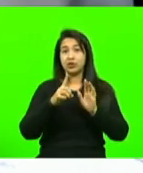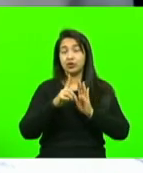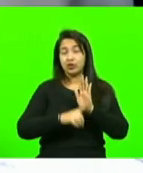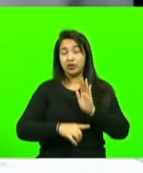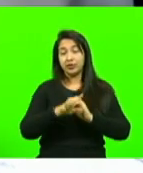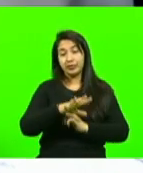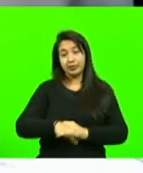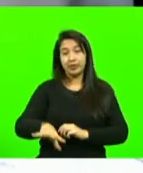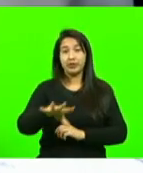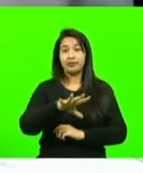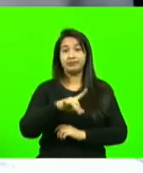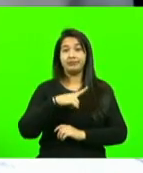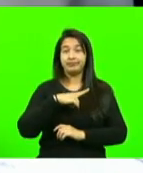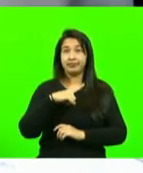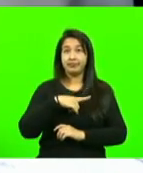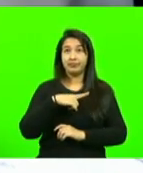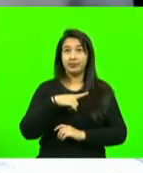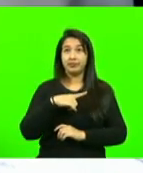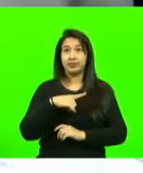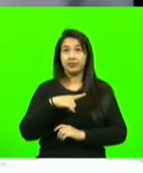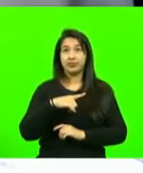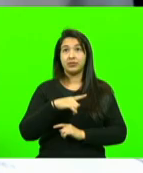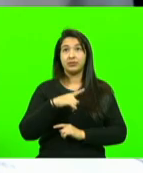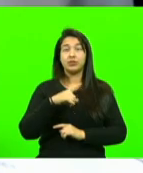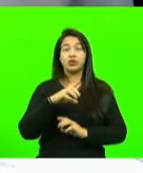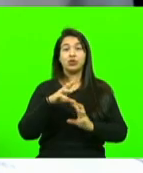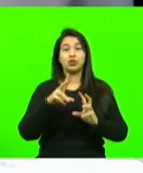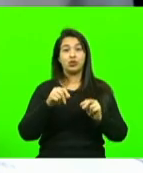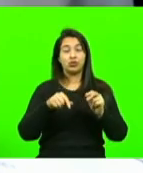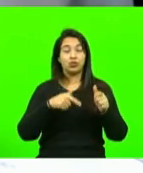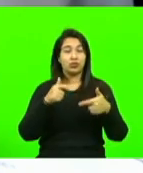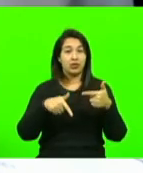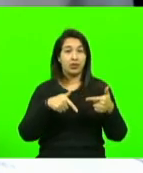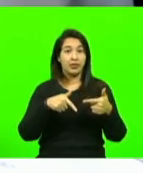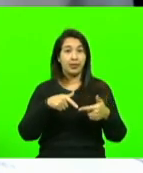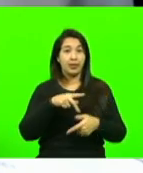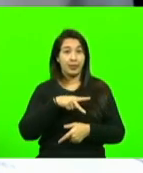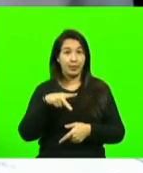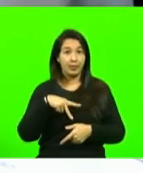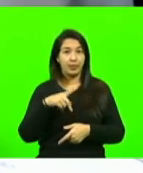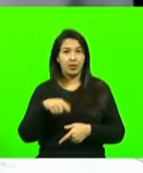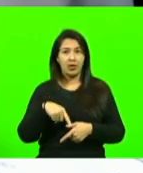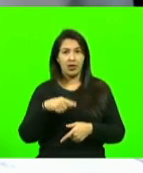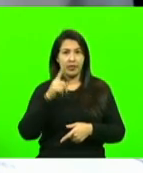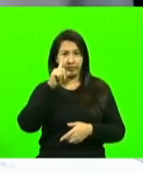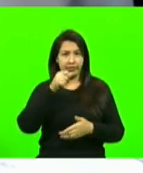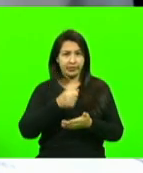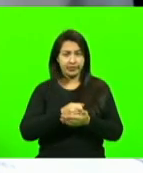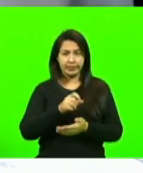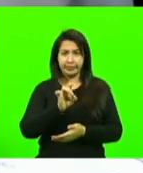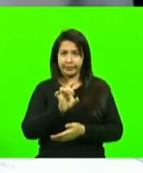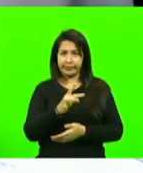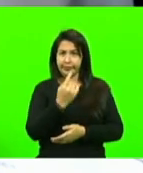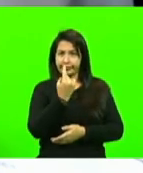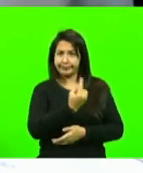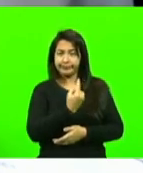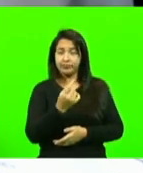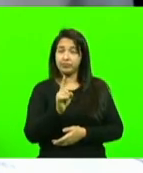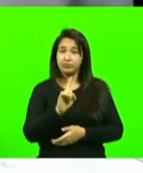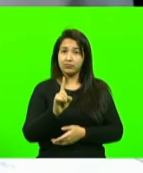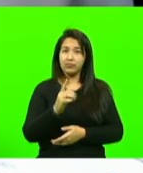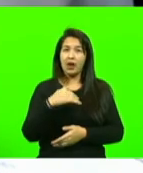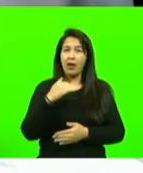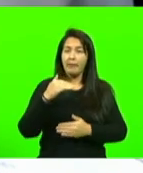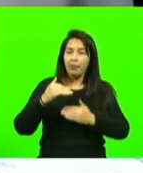no que tange às políticas públicas que são ofertados pelos serviços públicos ele mas ela não é uma iniciativa isolada a gente a compreendê-la dentro de um